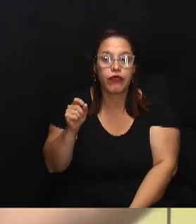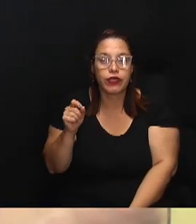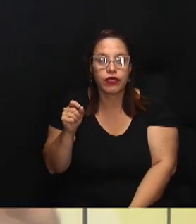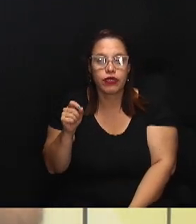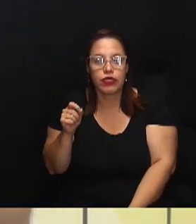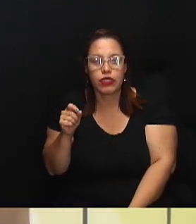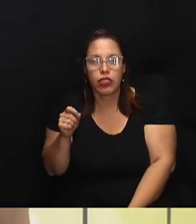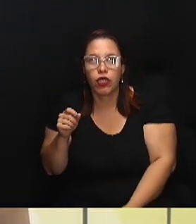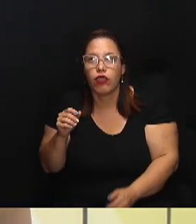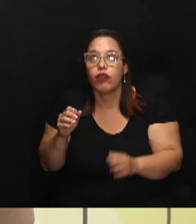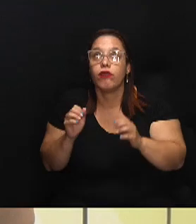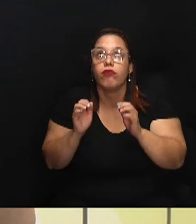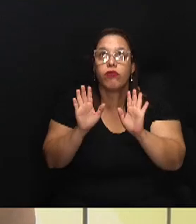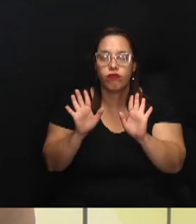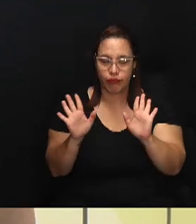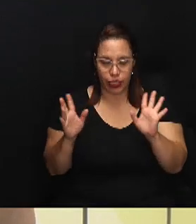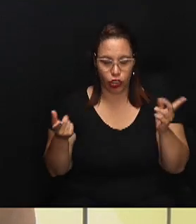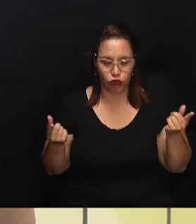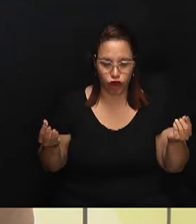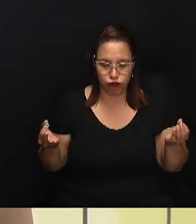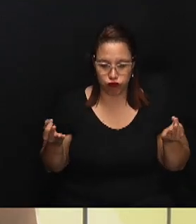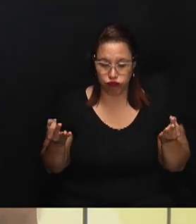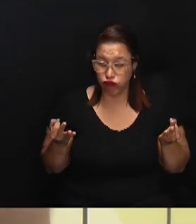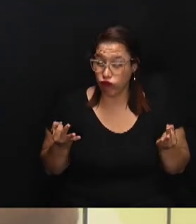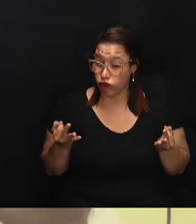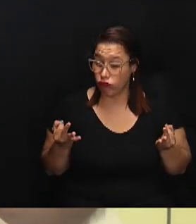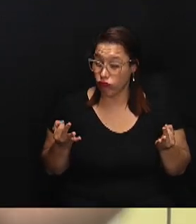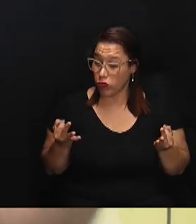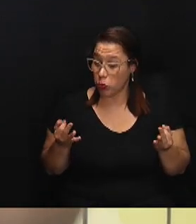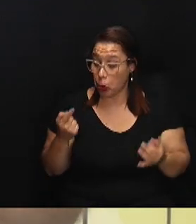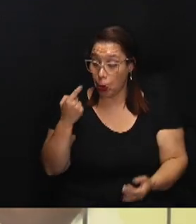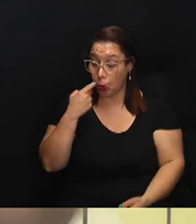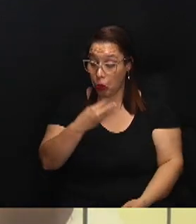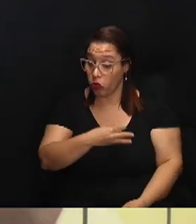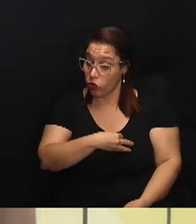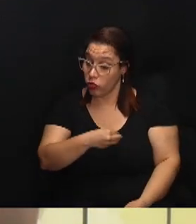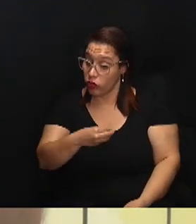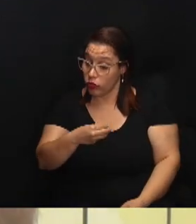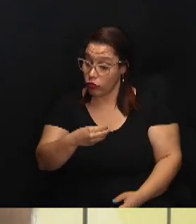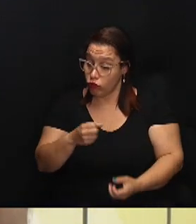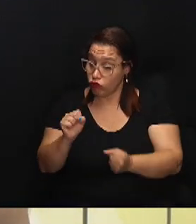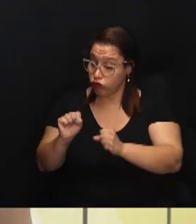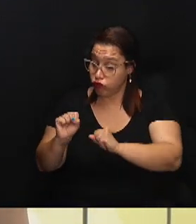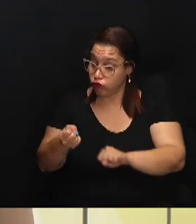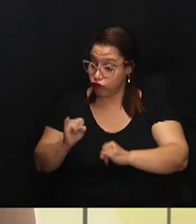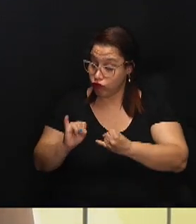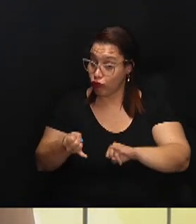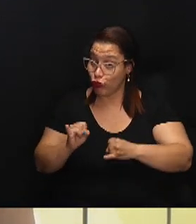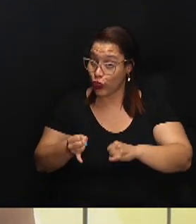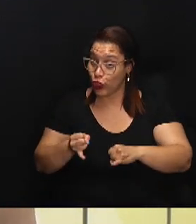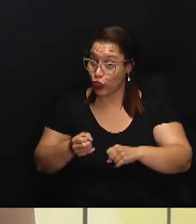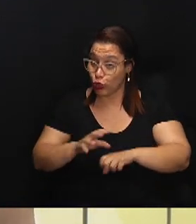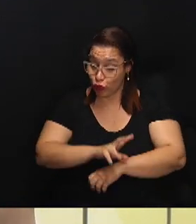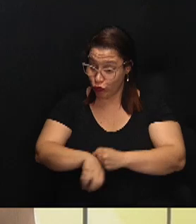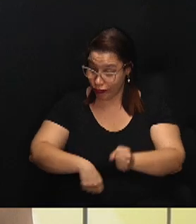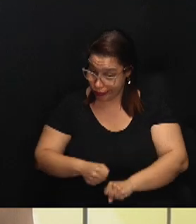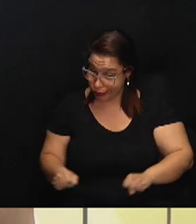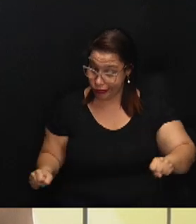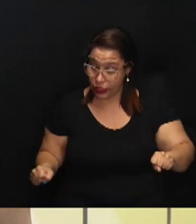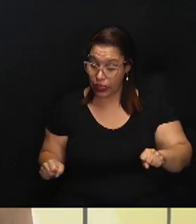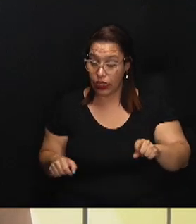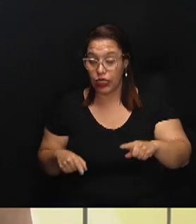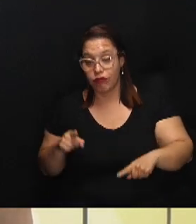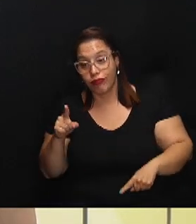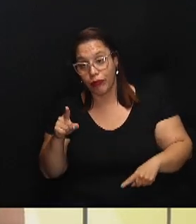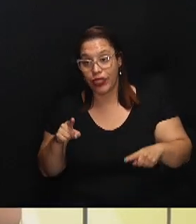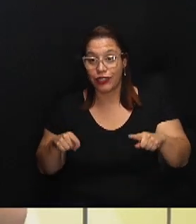vai meditar, se ela vai ver o filho treinar jiu-jitsu, né, alguma coisa, o que ela vai fazer, né, vai depender muito dela,